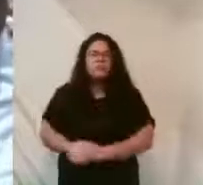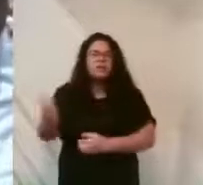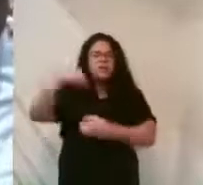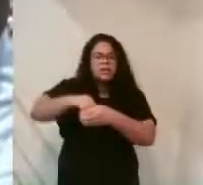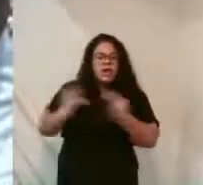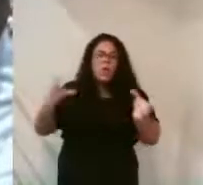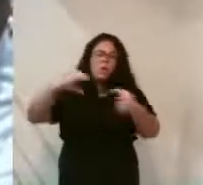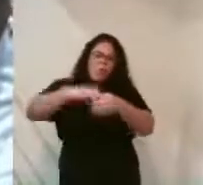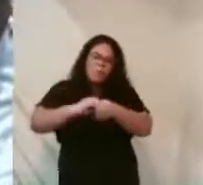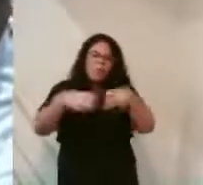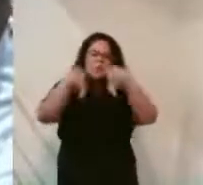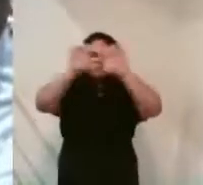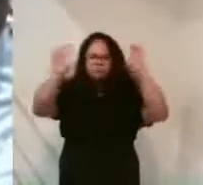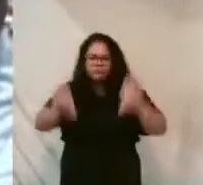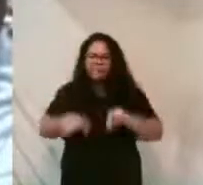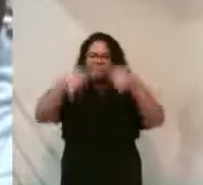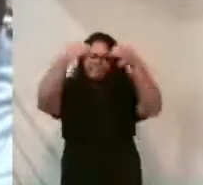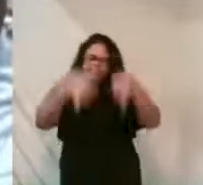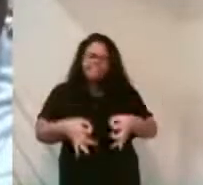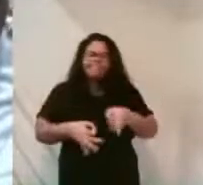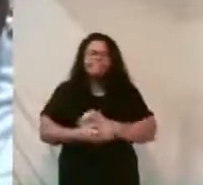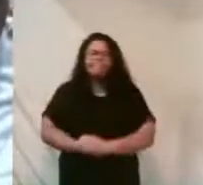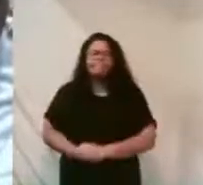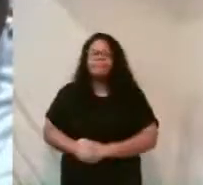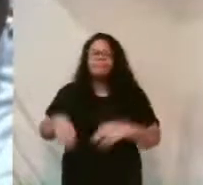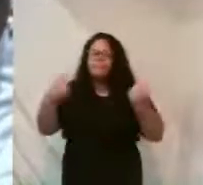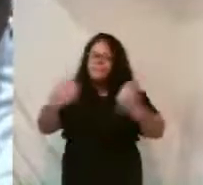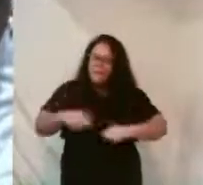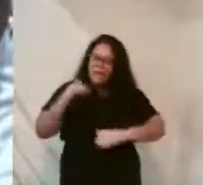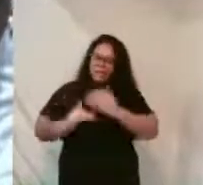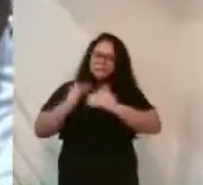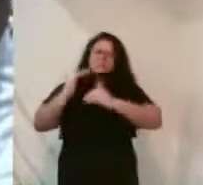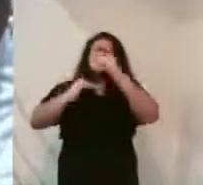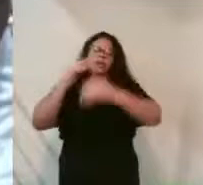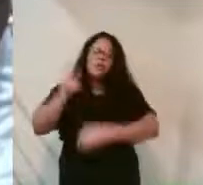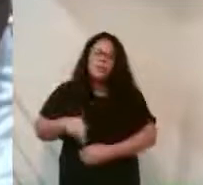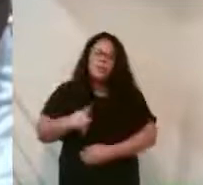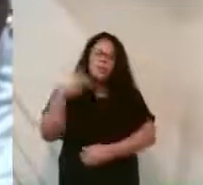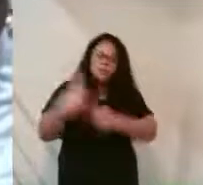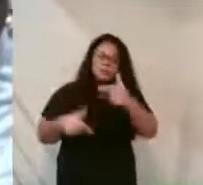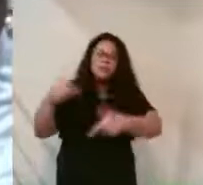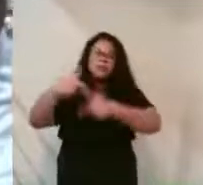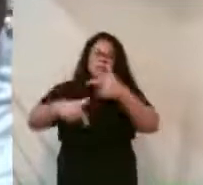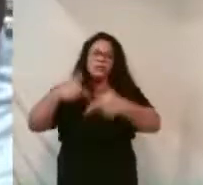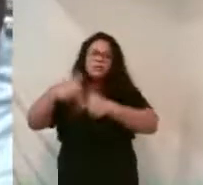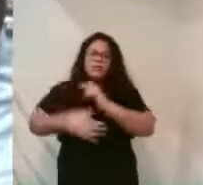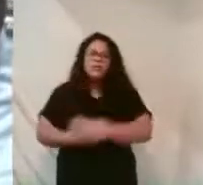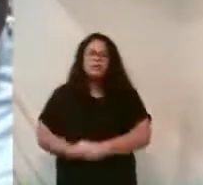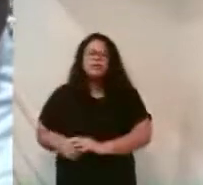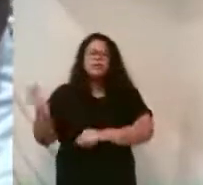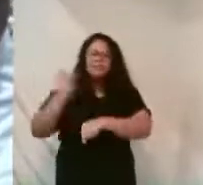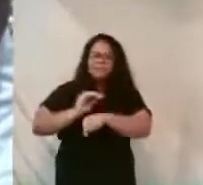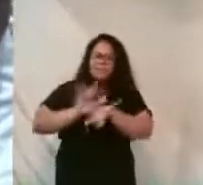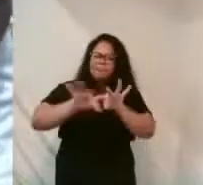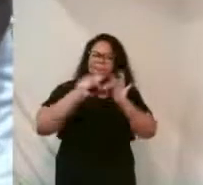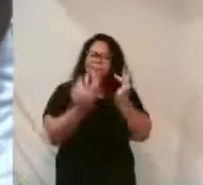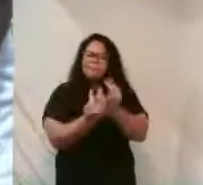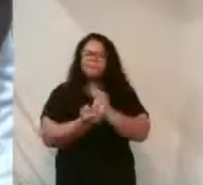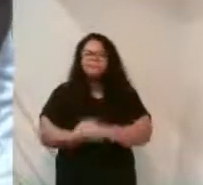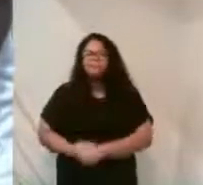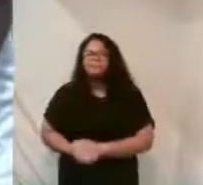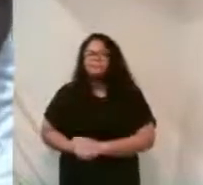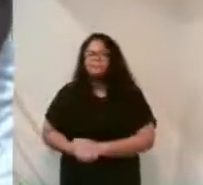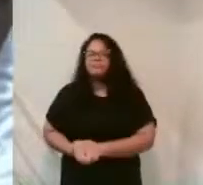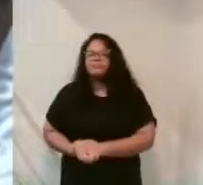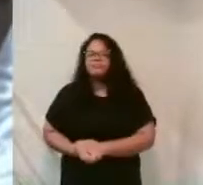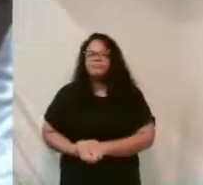em condições de desenvolver seu trabalho e sustento de forma produtiva e eficiente